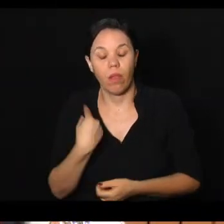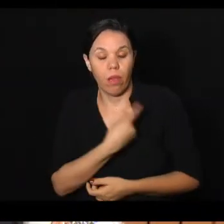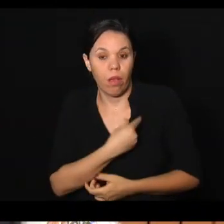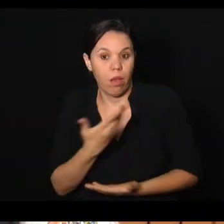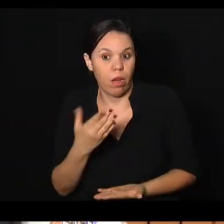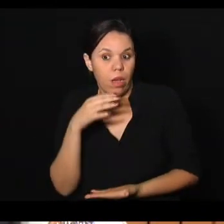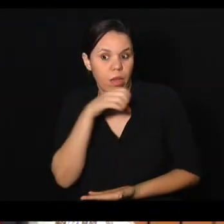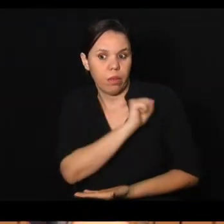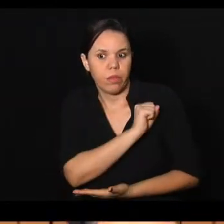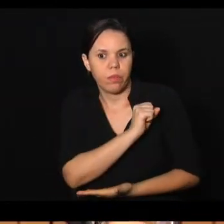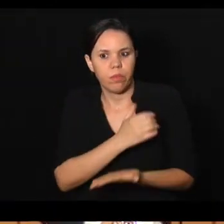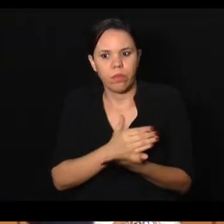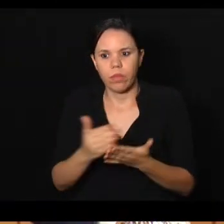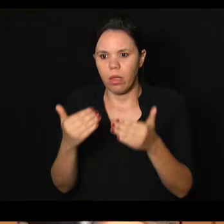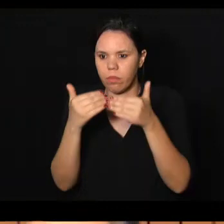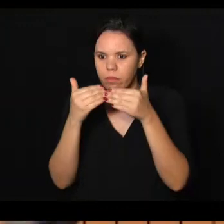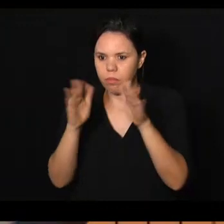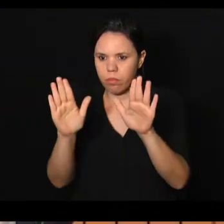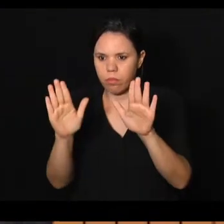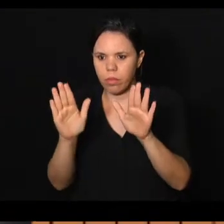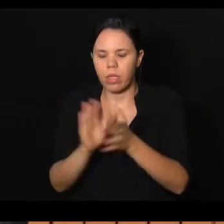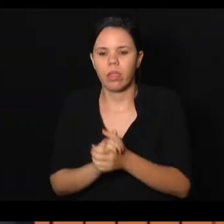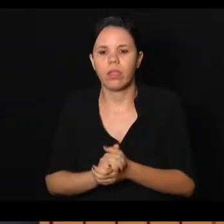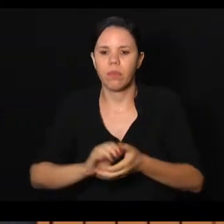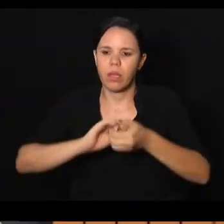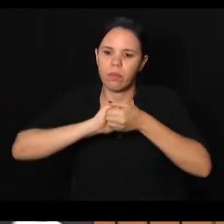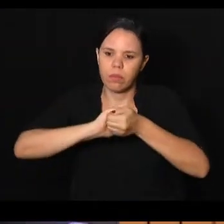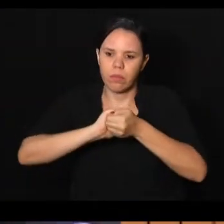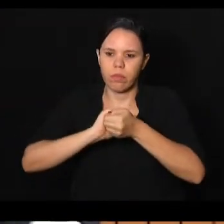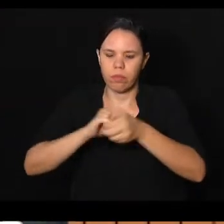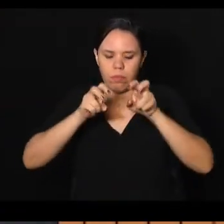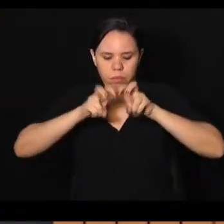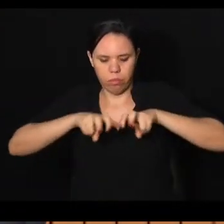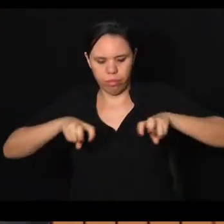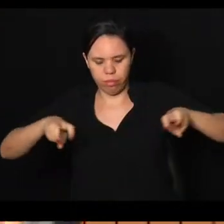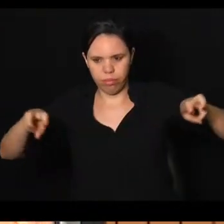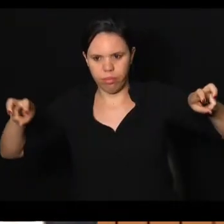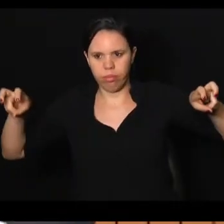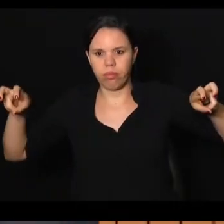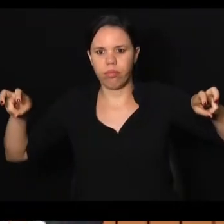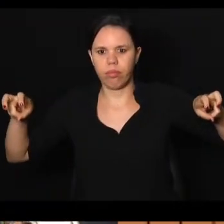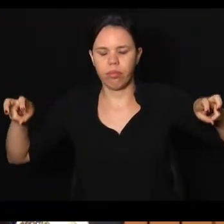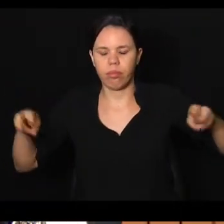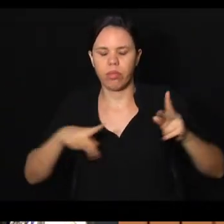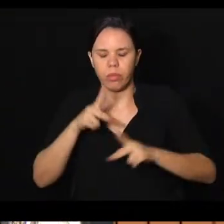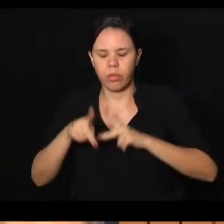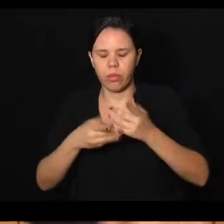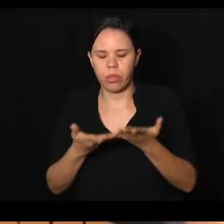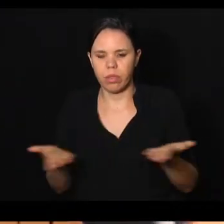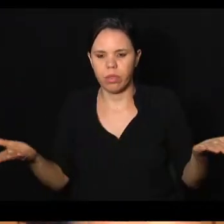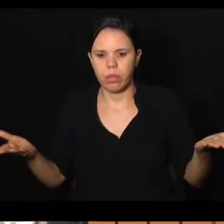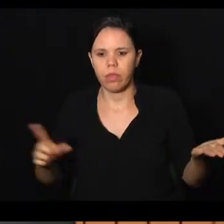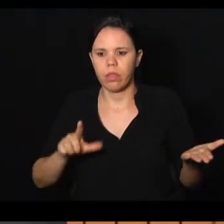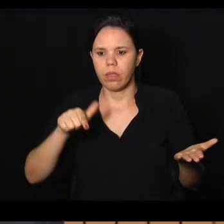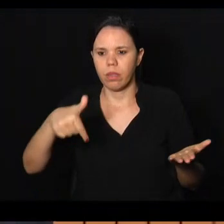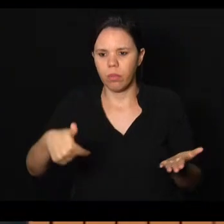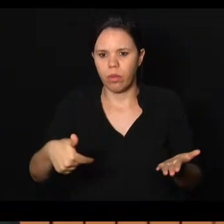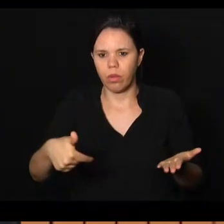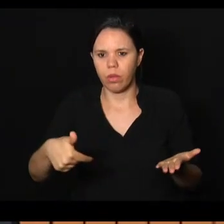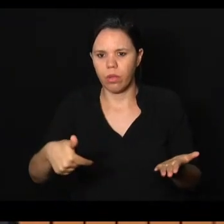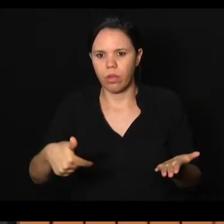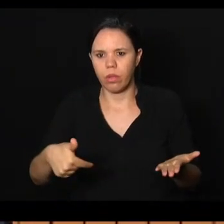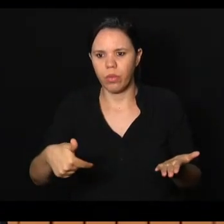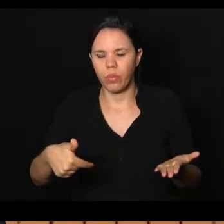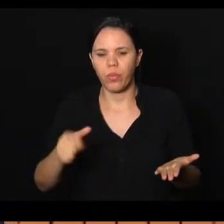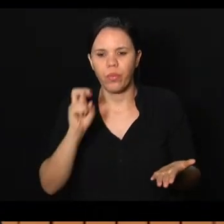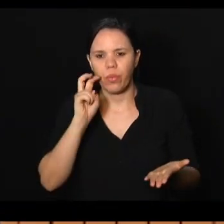vamos rapidamente abrir a saudação da mesa, das pessoas que estão aqui na mesa, e logo após nós ouviremos